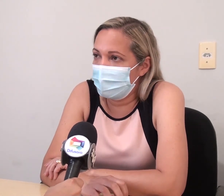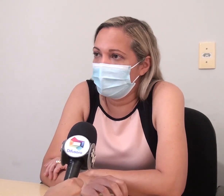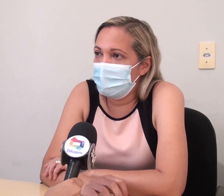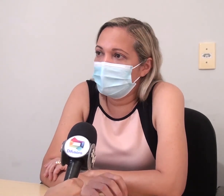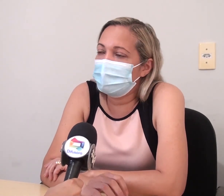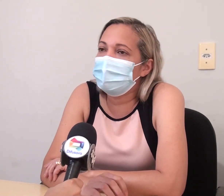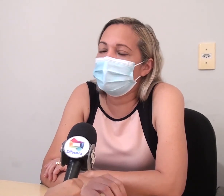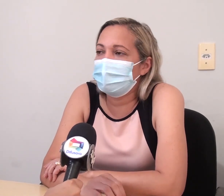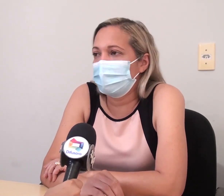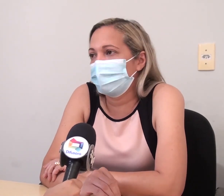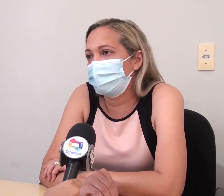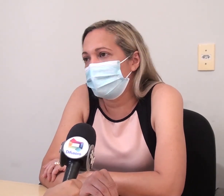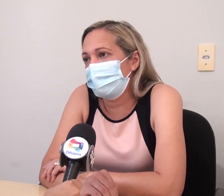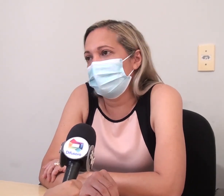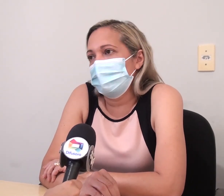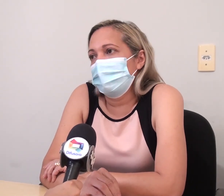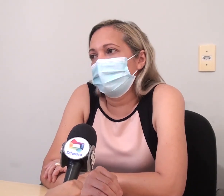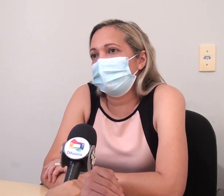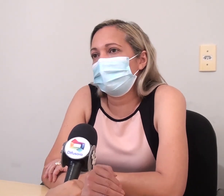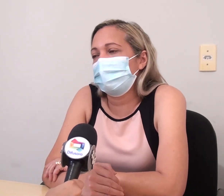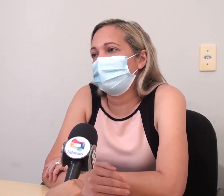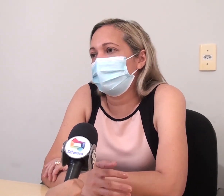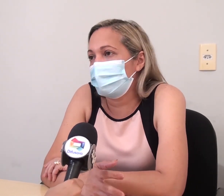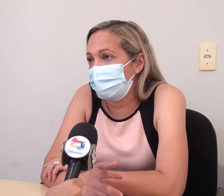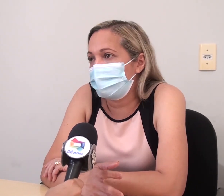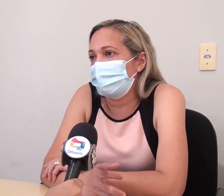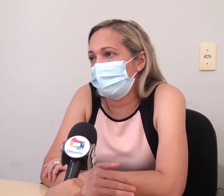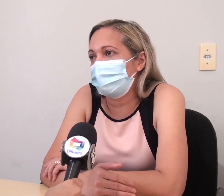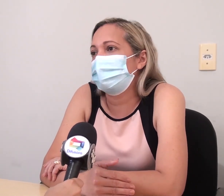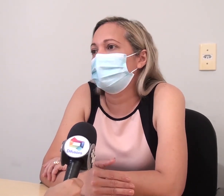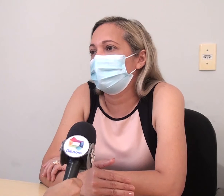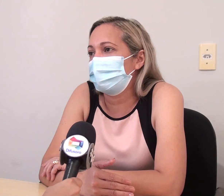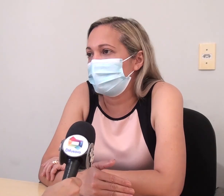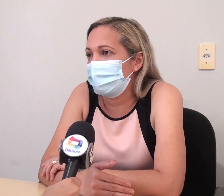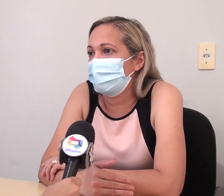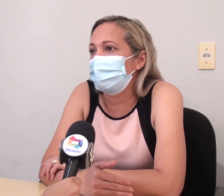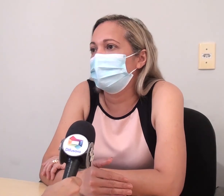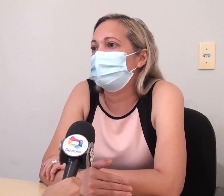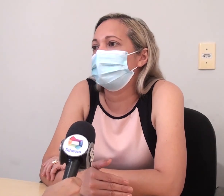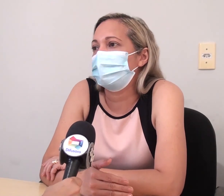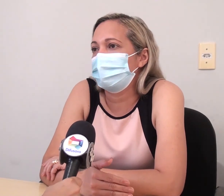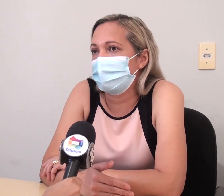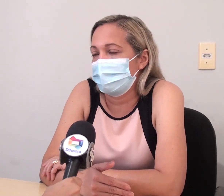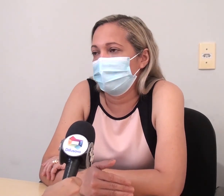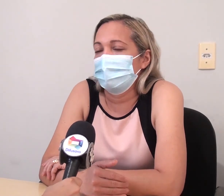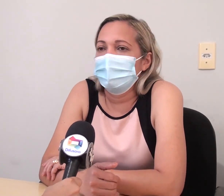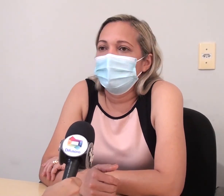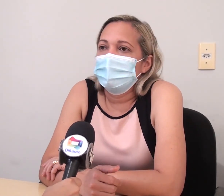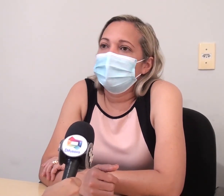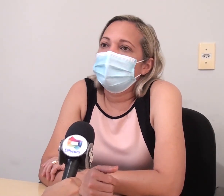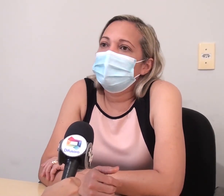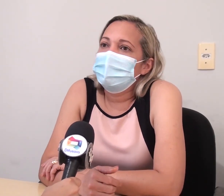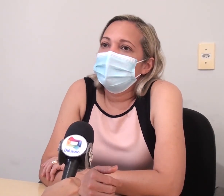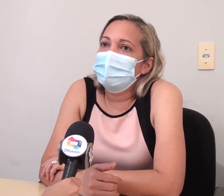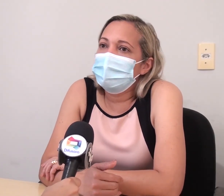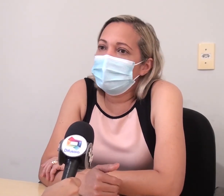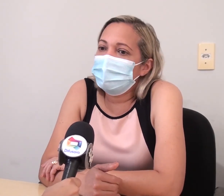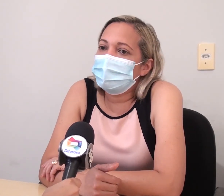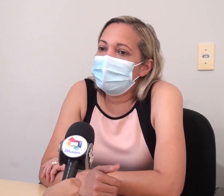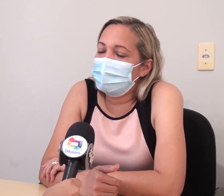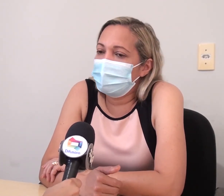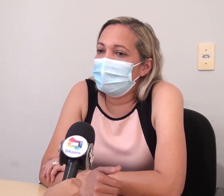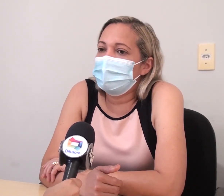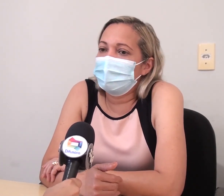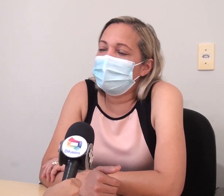hospital, também reduz essa referência, essa internação em outra cidade. E